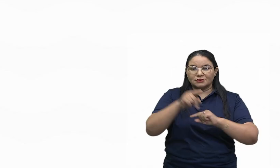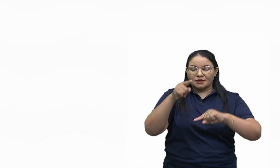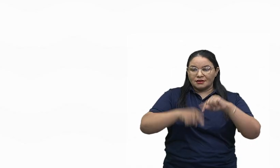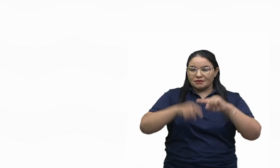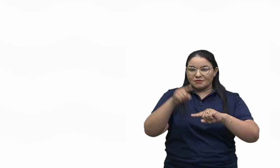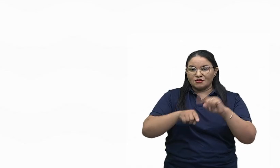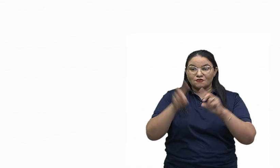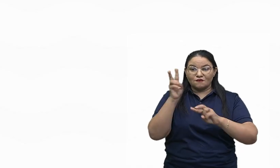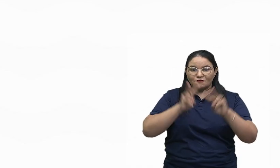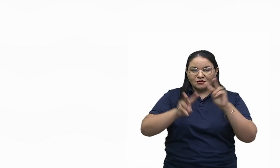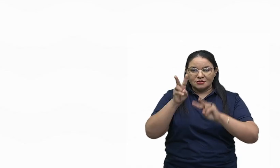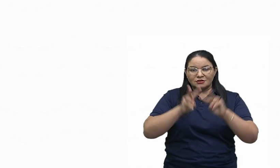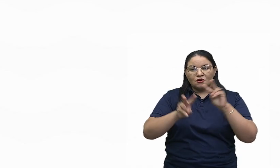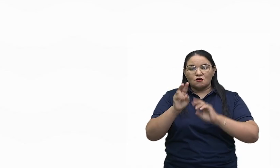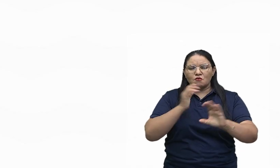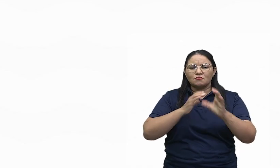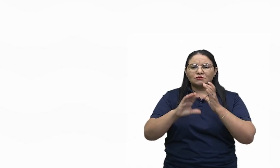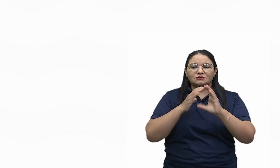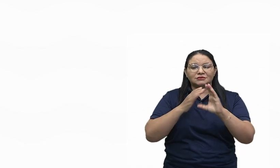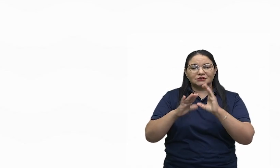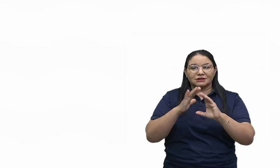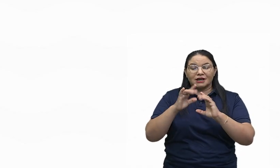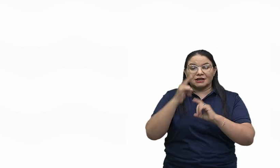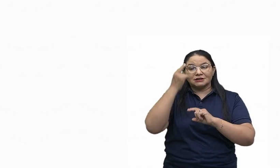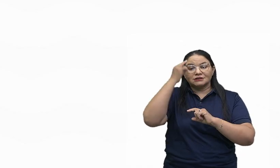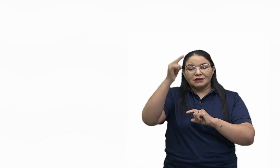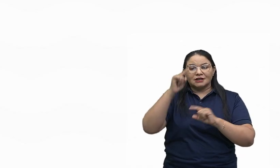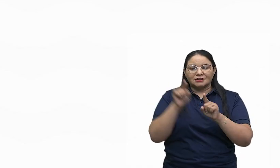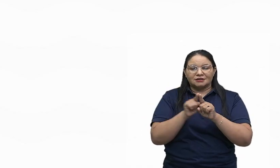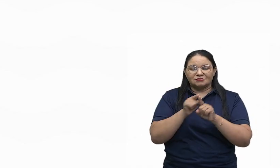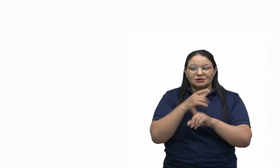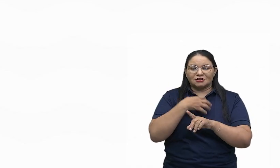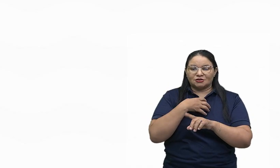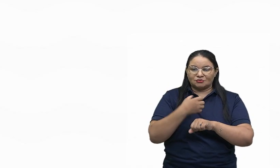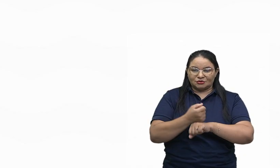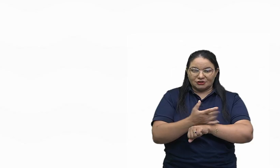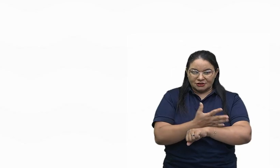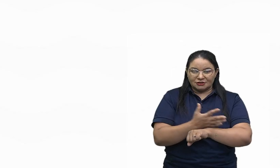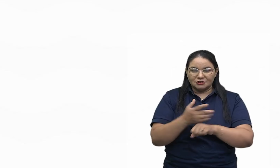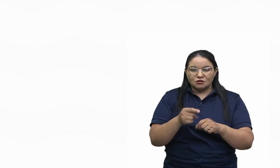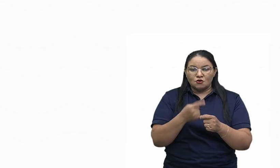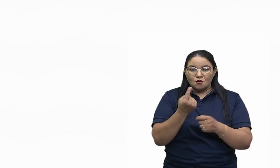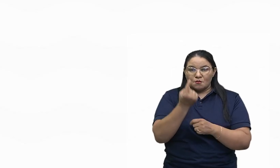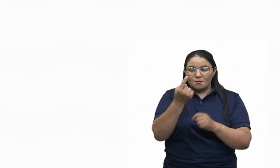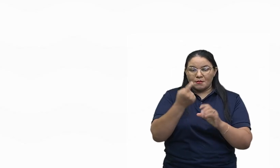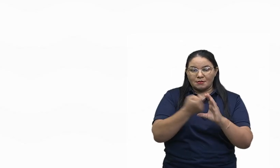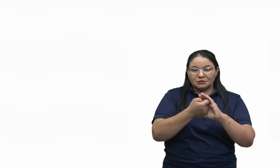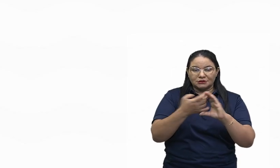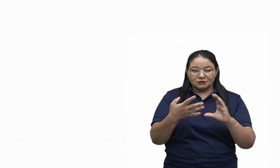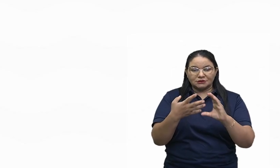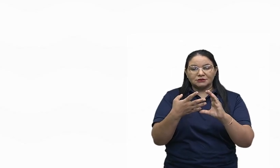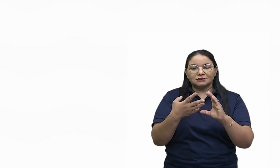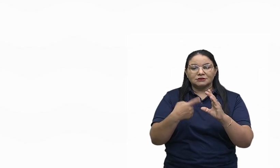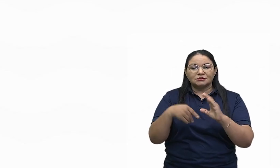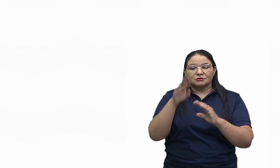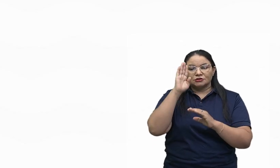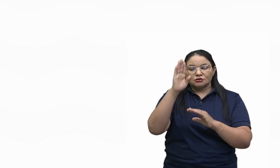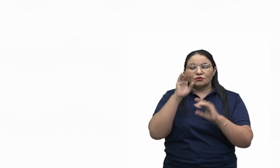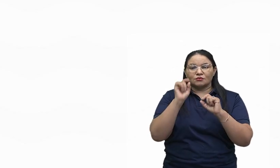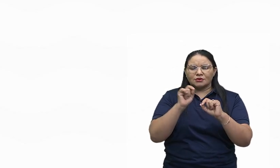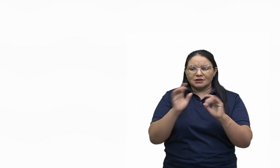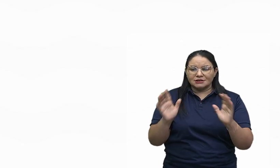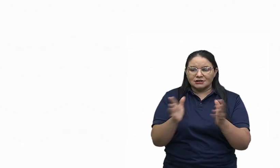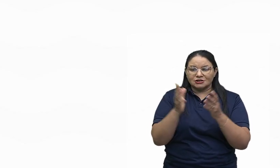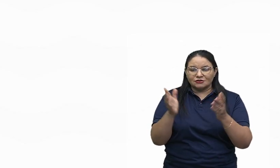visuais para comunicar ideias e emoções. Uma de suas principais características é a capacidade de provocar reflexões